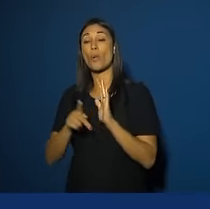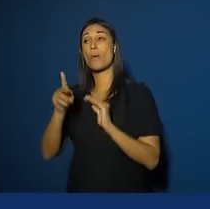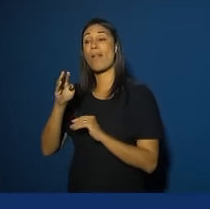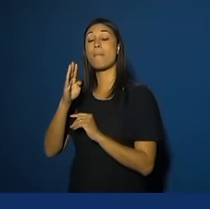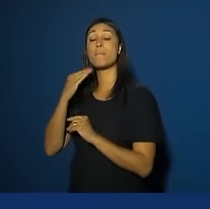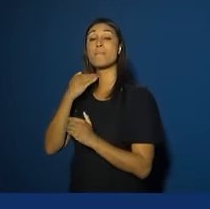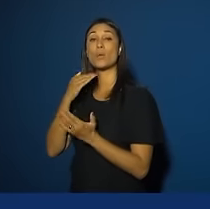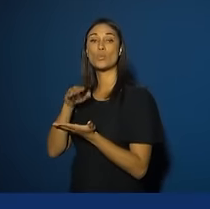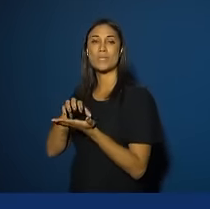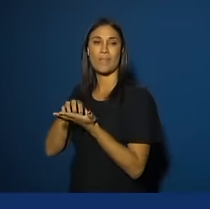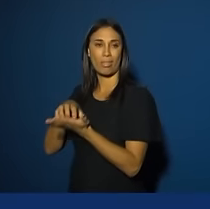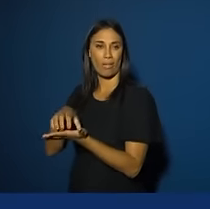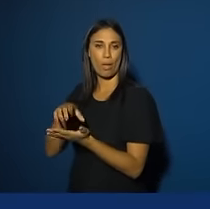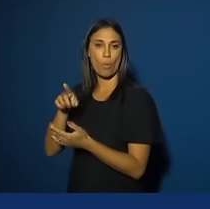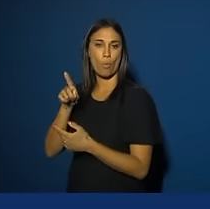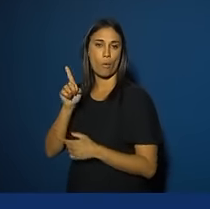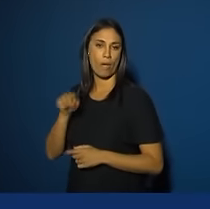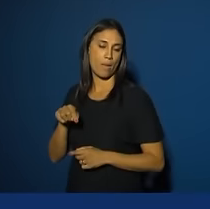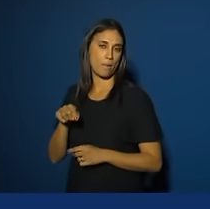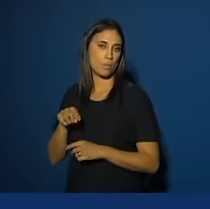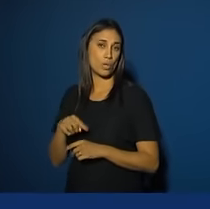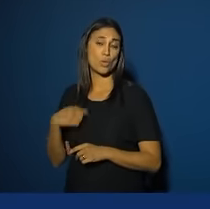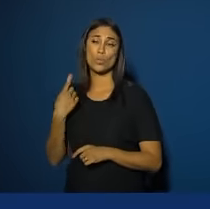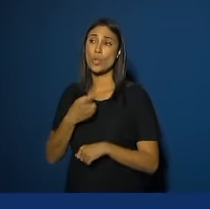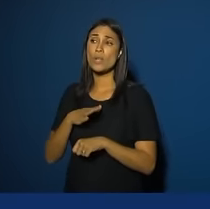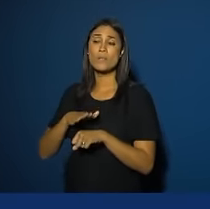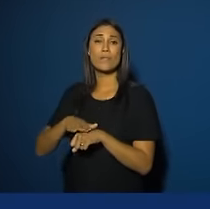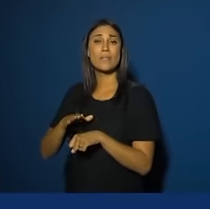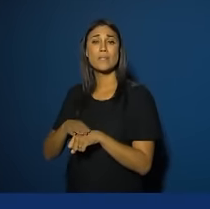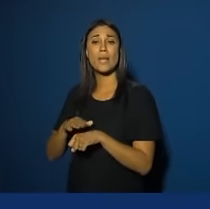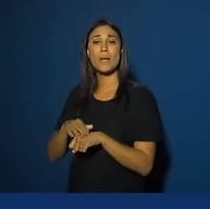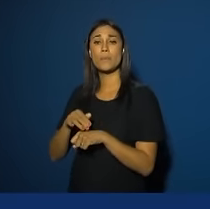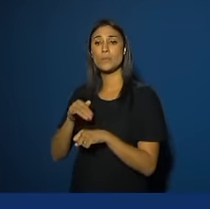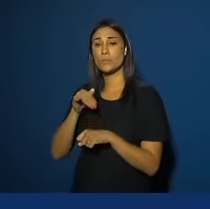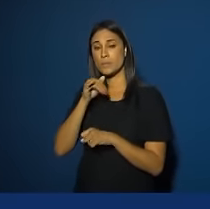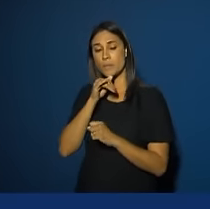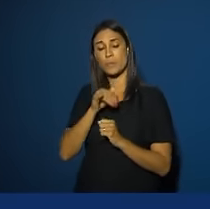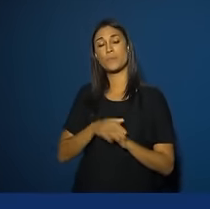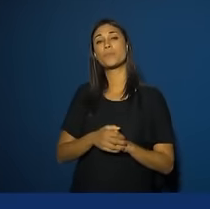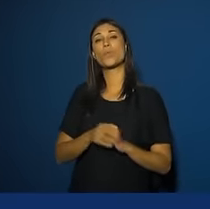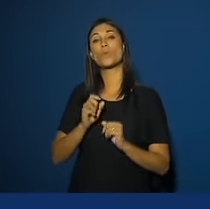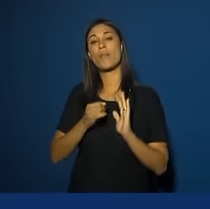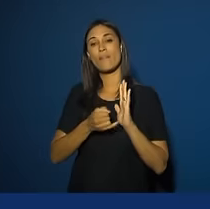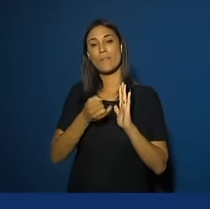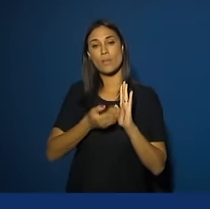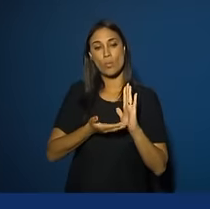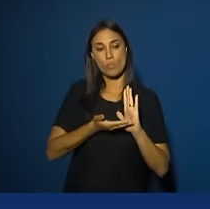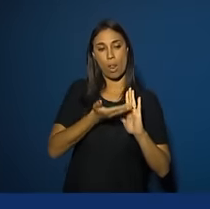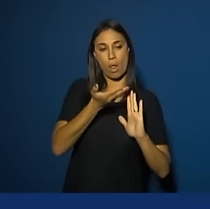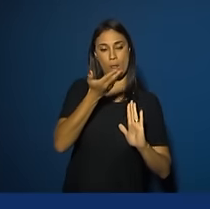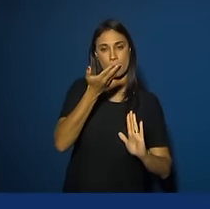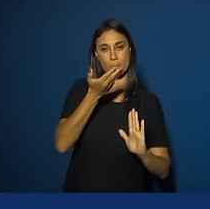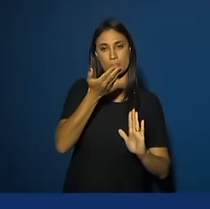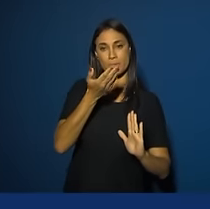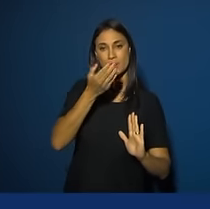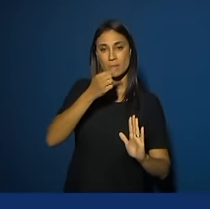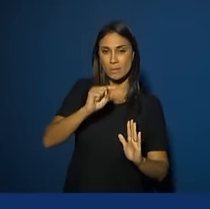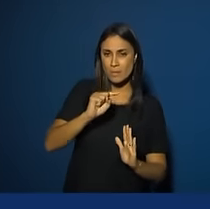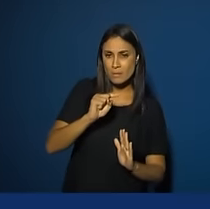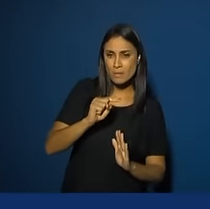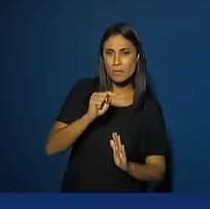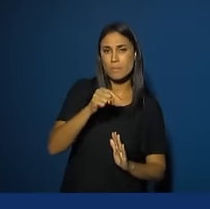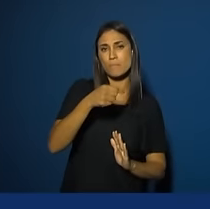Central, eram sempre assim, olha, a gente faz fine-tuning de inflação na meta